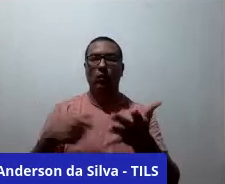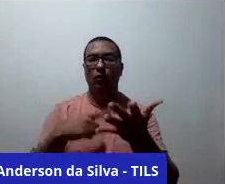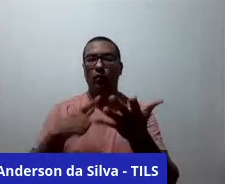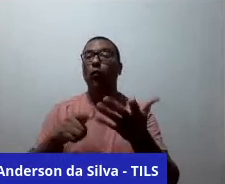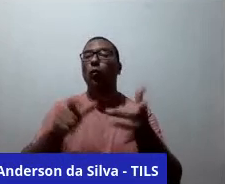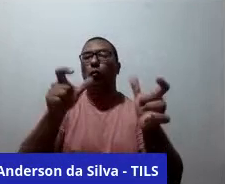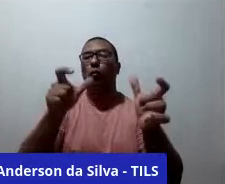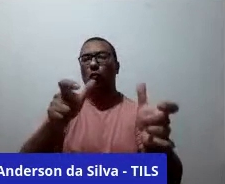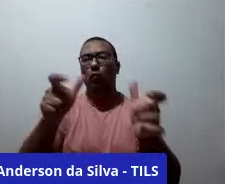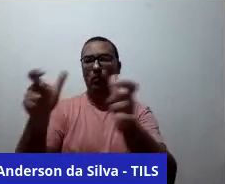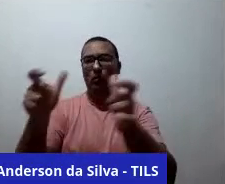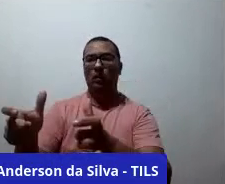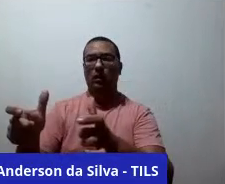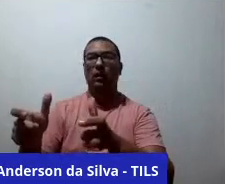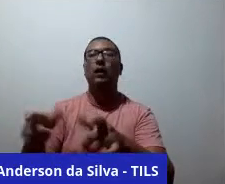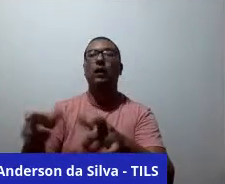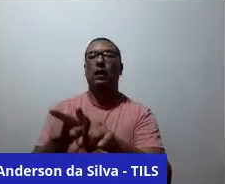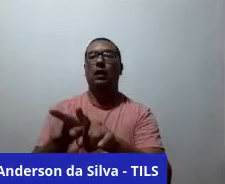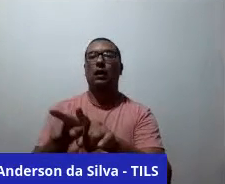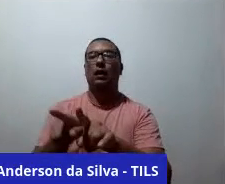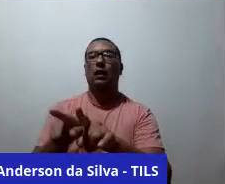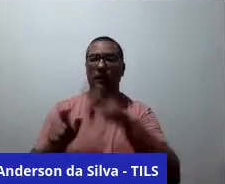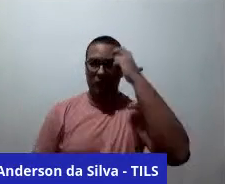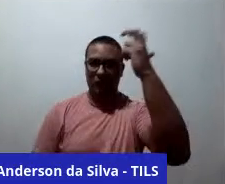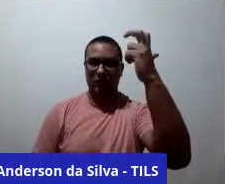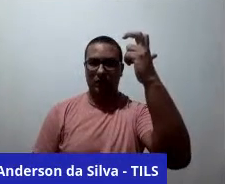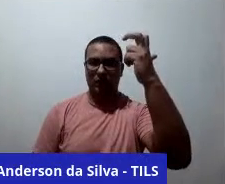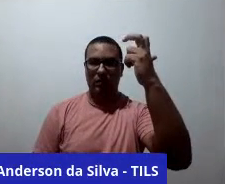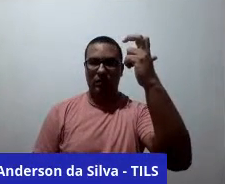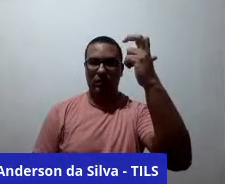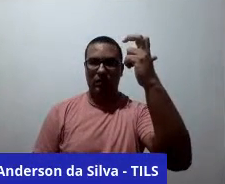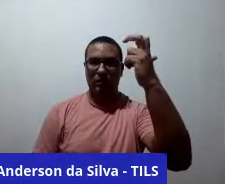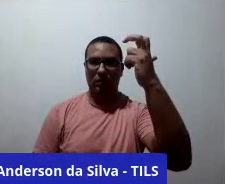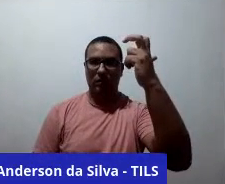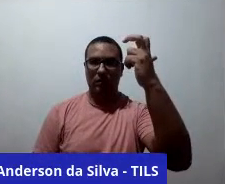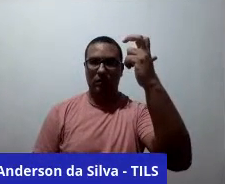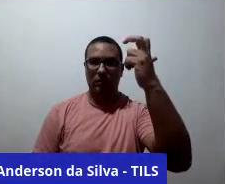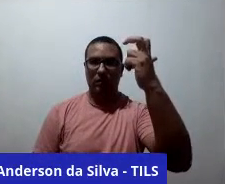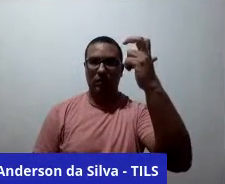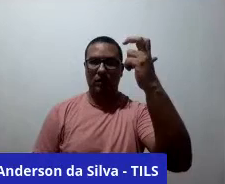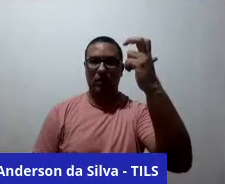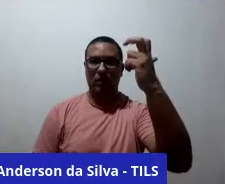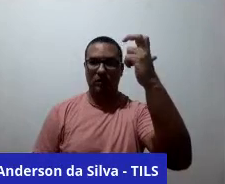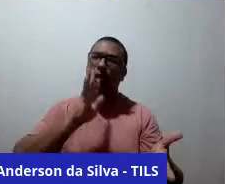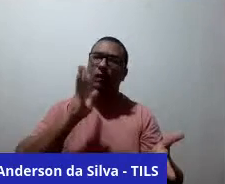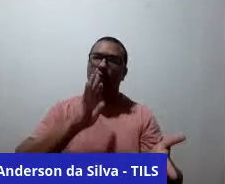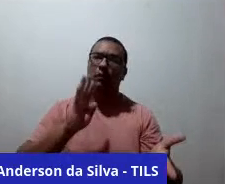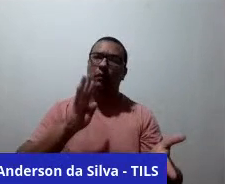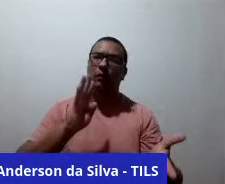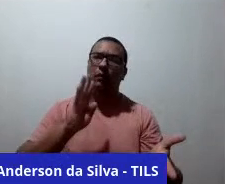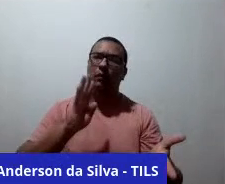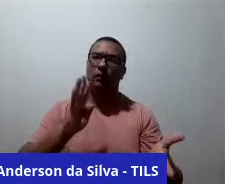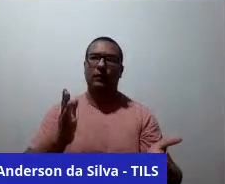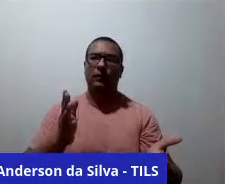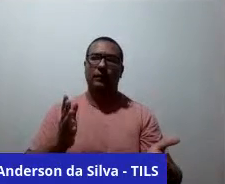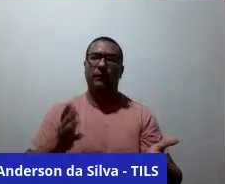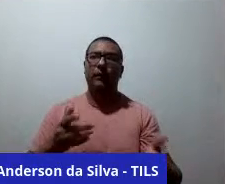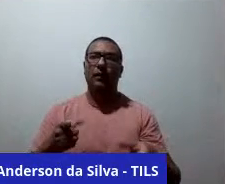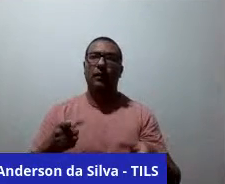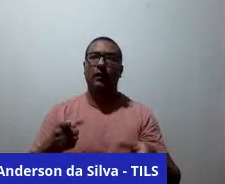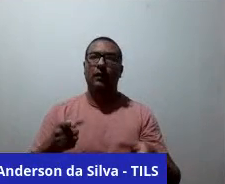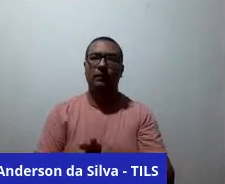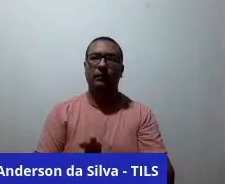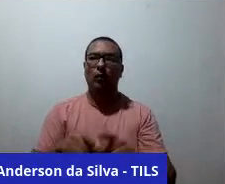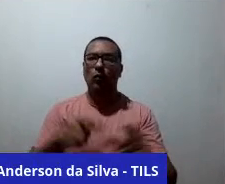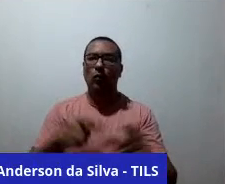inteligente. O lugar tem que ser bacana, seja a cidade, seja o campo. Tem que ser bacana, tem que ser um lugar